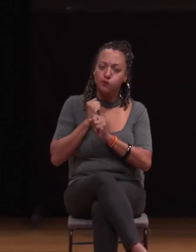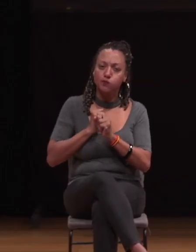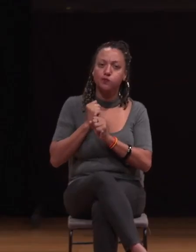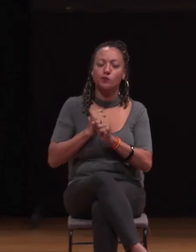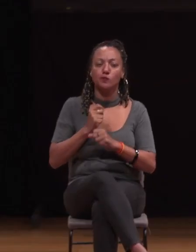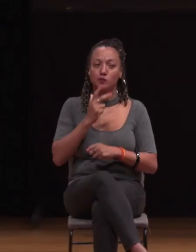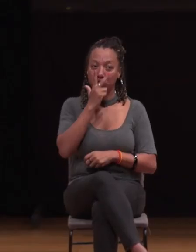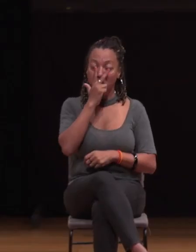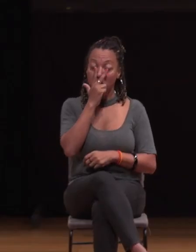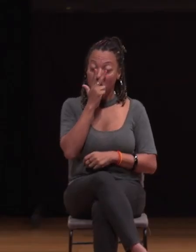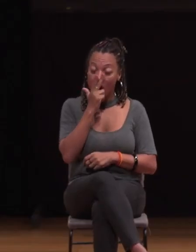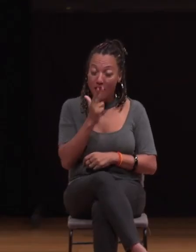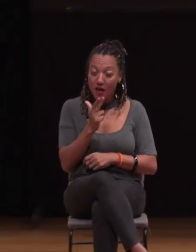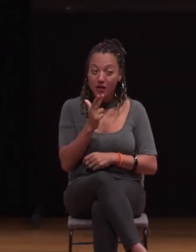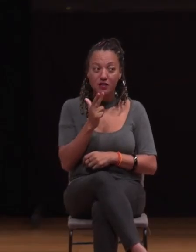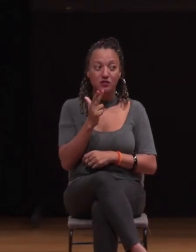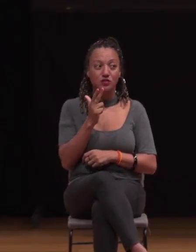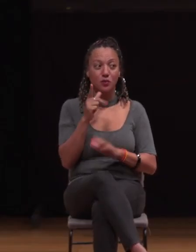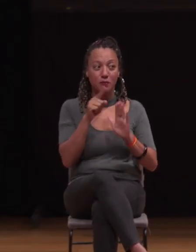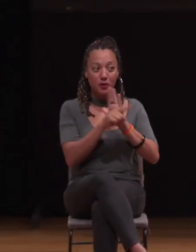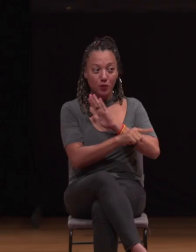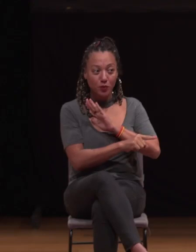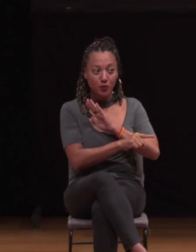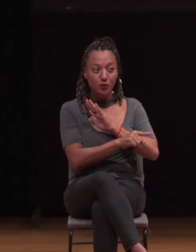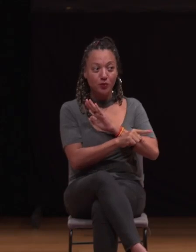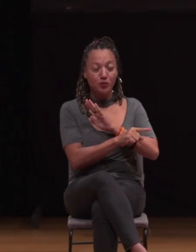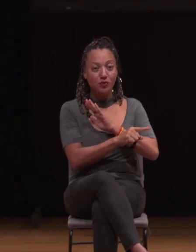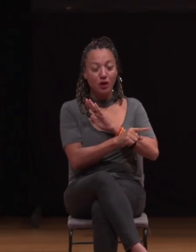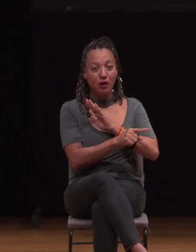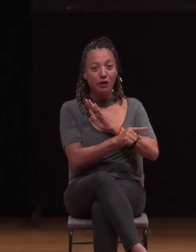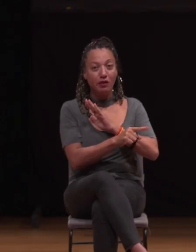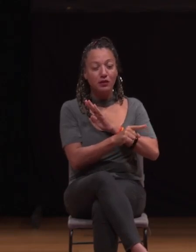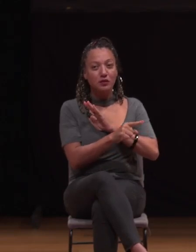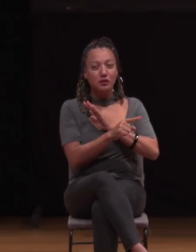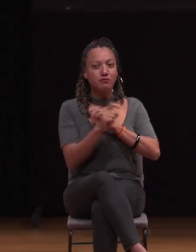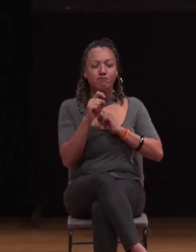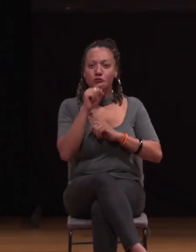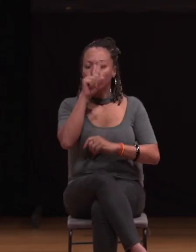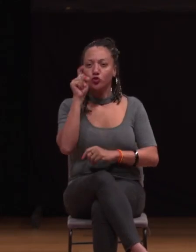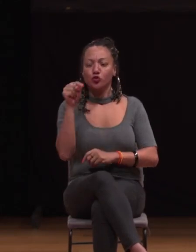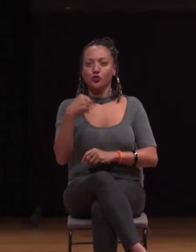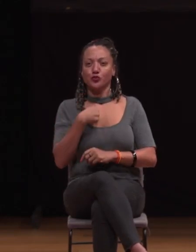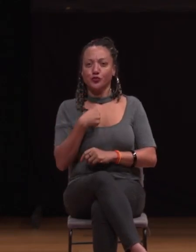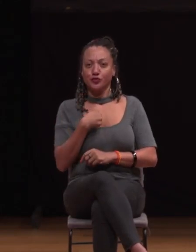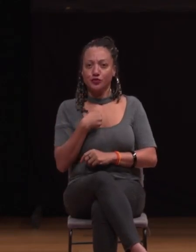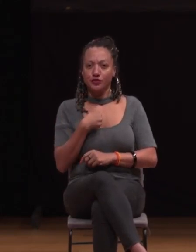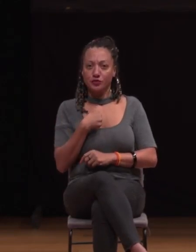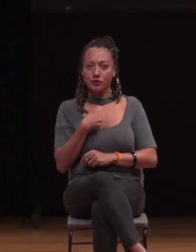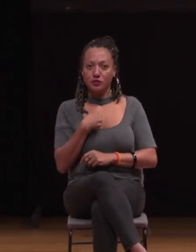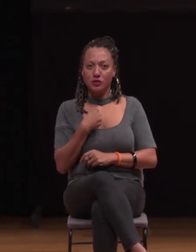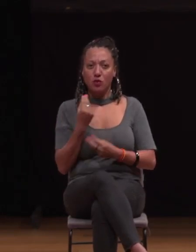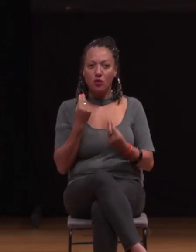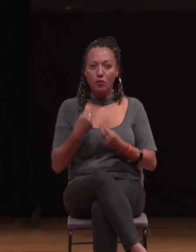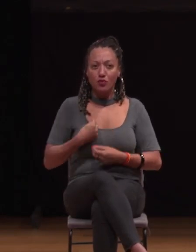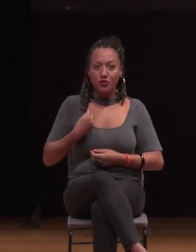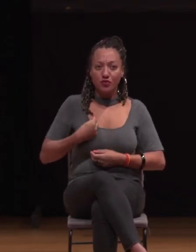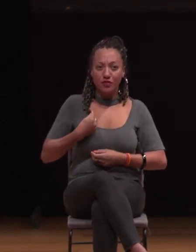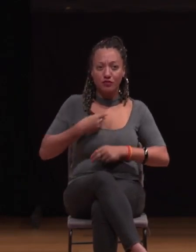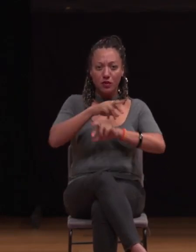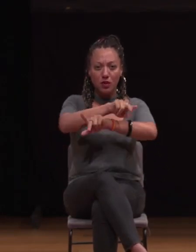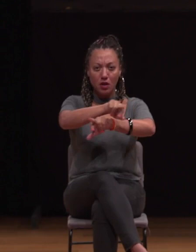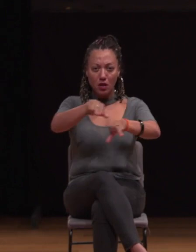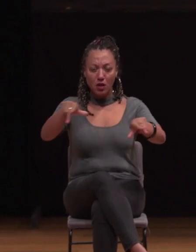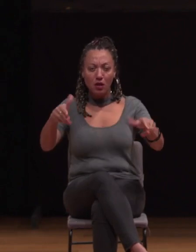que a questão que eu tenho agora para vocês é uma que eu tenho também para mim, que é essa da convivência com as diferenças